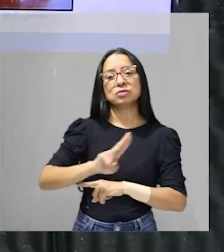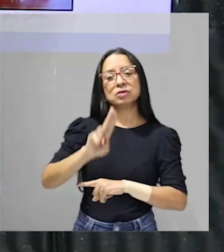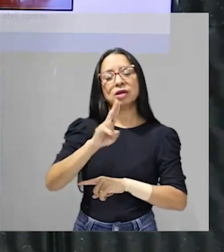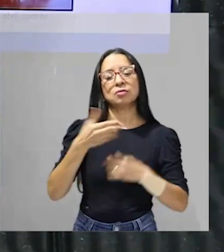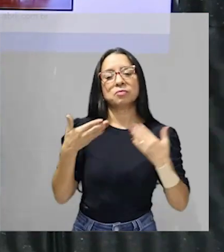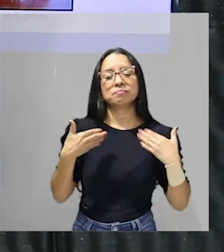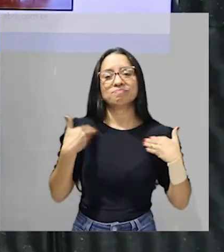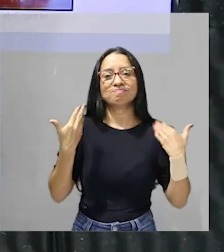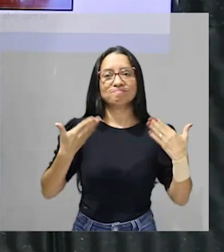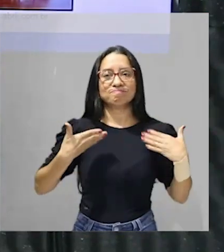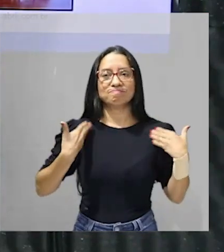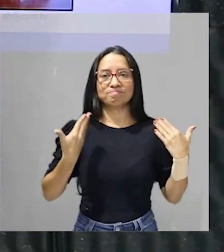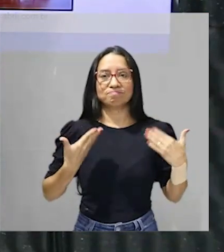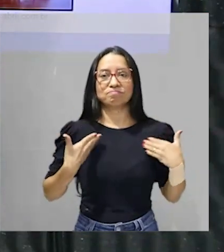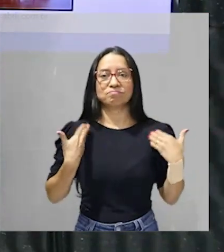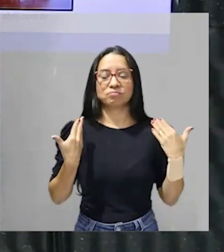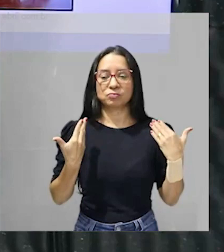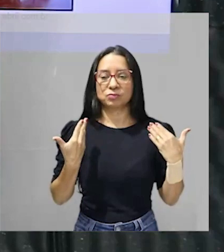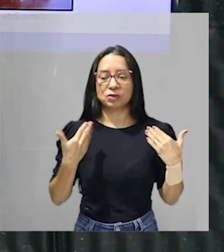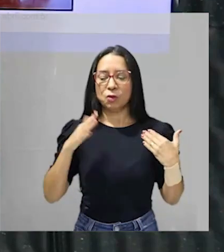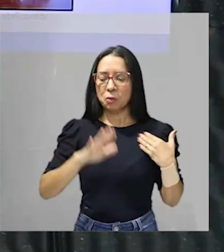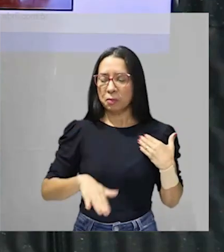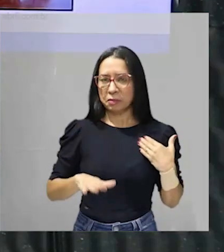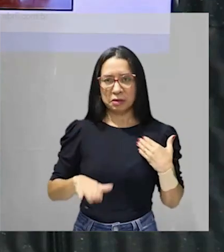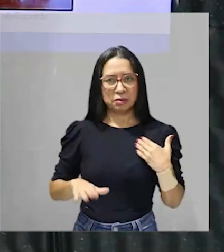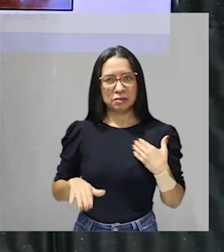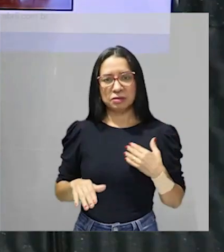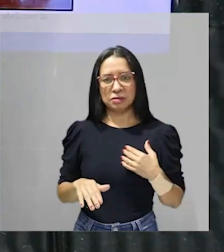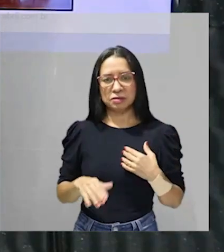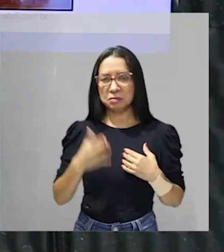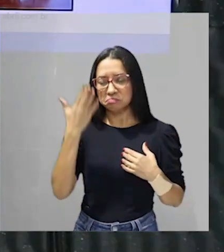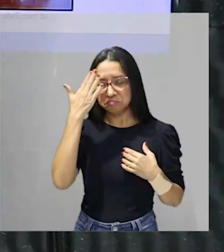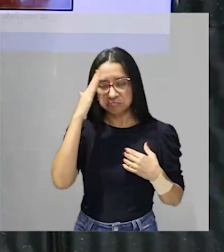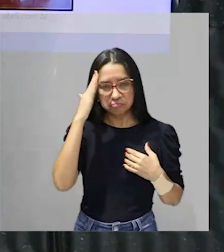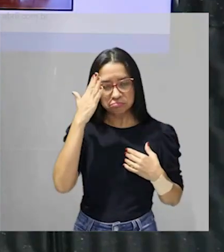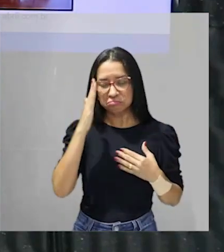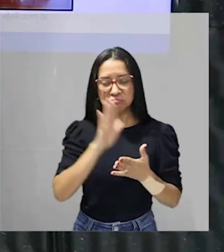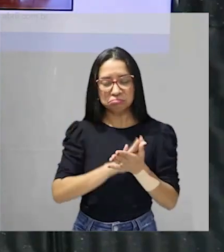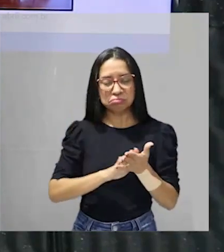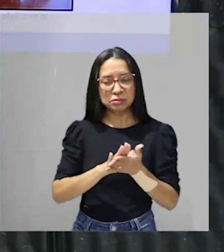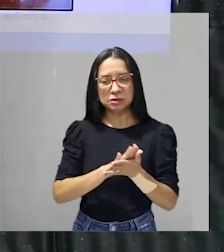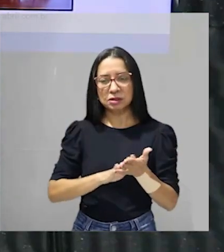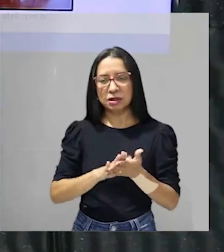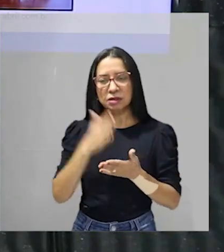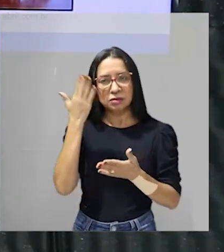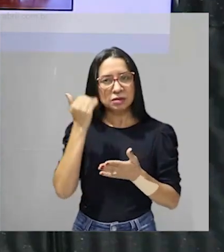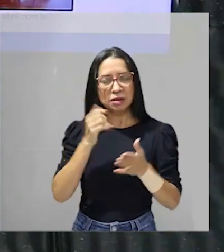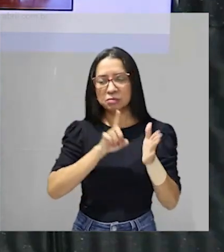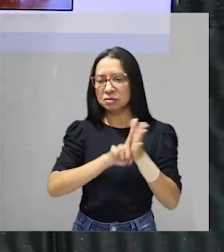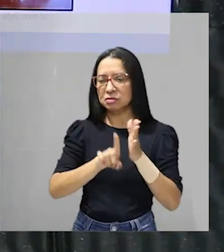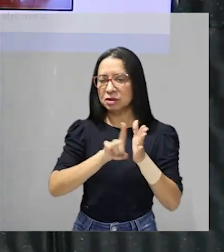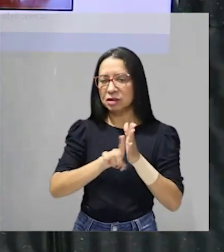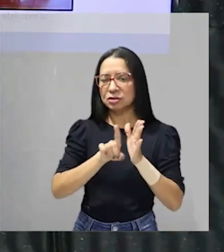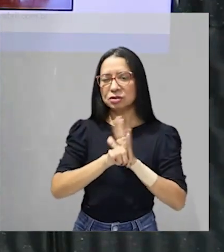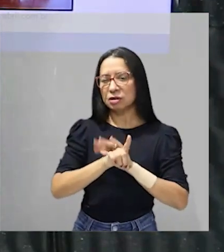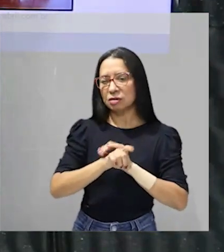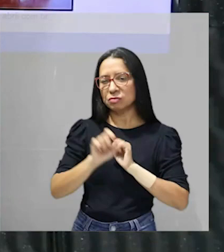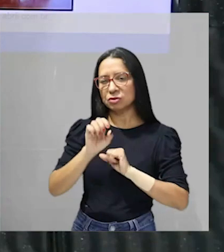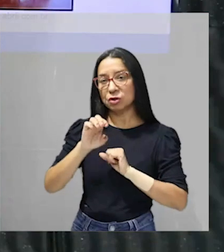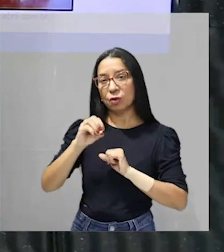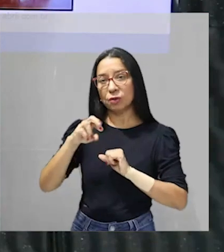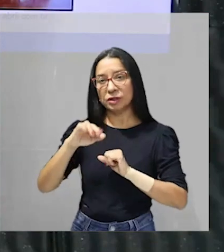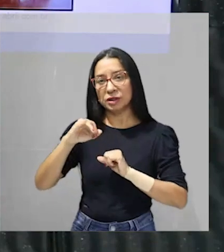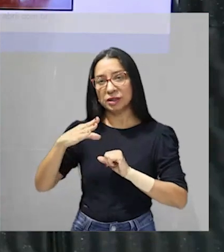da criança uma criança dessa idade aqui não entende não sabe nada de questão de orientação sexual